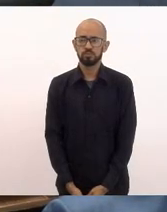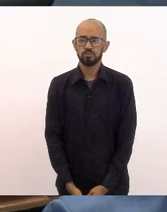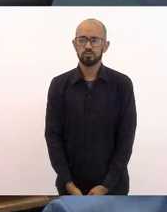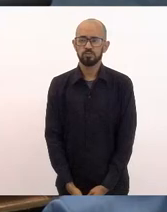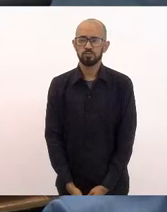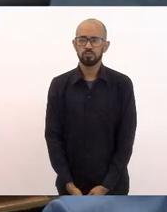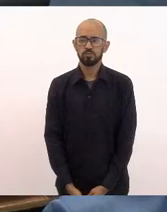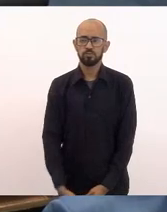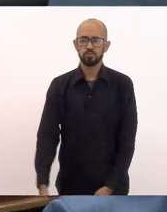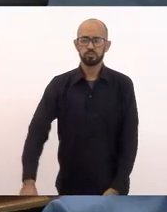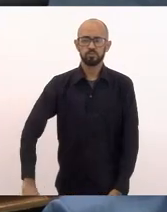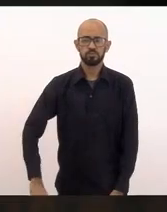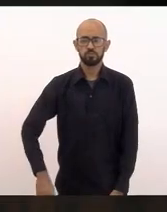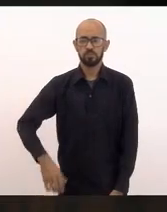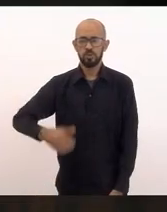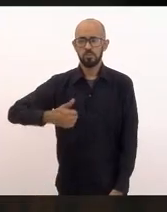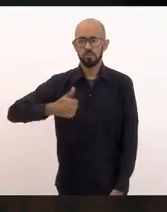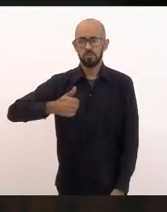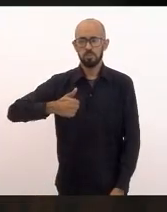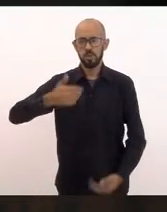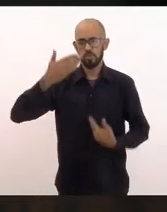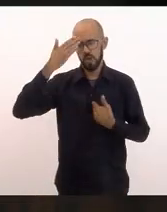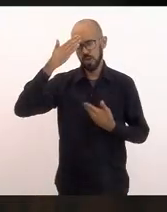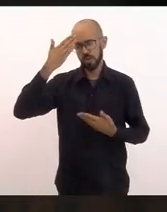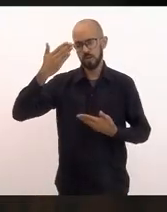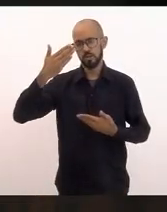Bem, primeiro agradecer